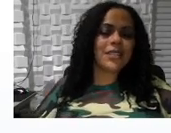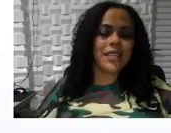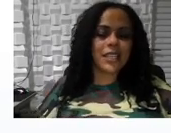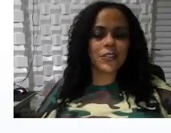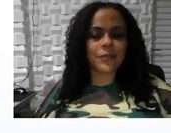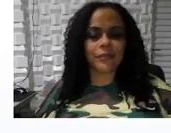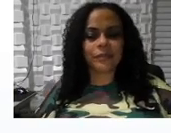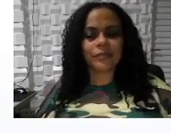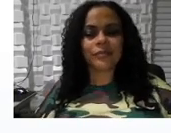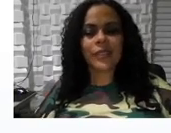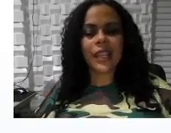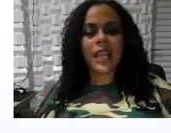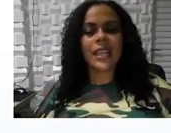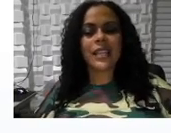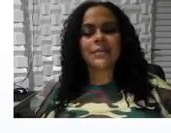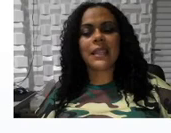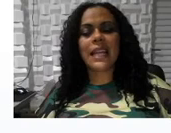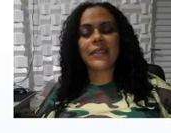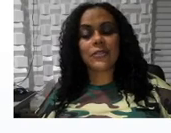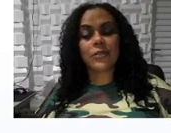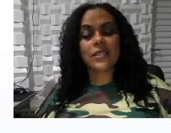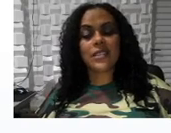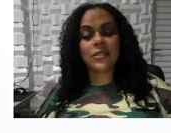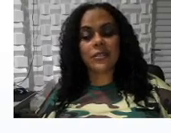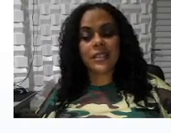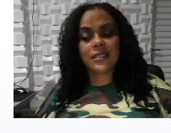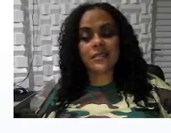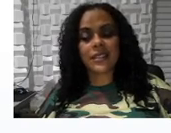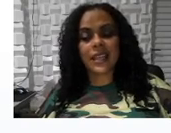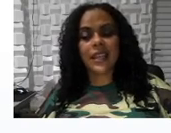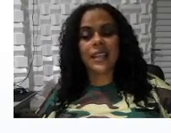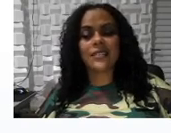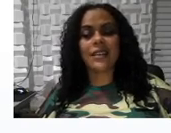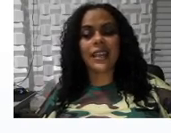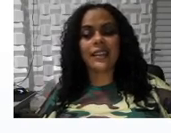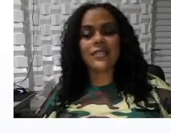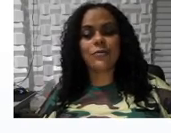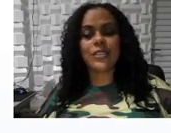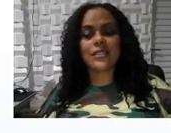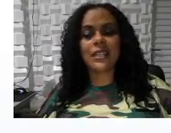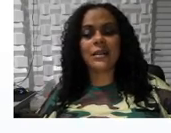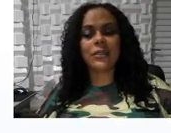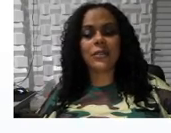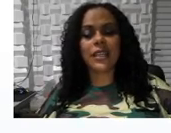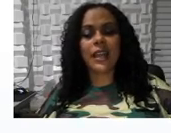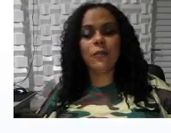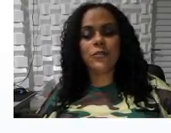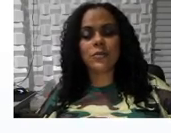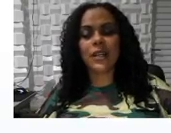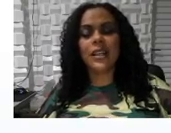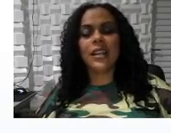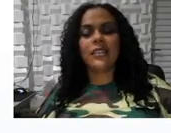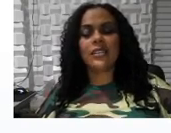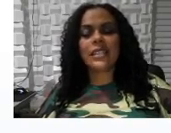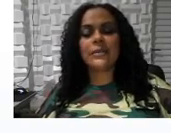seguinte, que as palavras oxítonas, né, são aquelas cuja sílaba tônica é a última. Nós temos aqui o exemplo